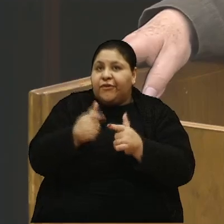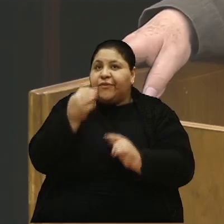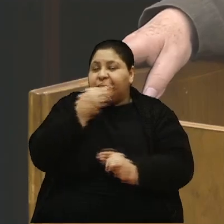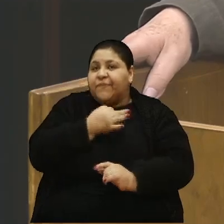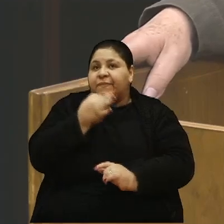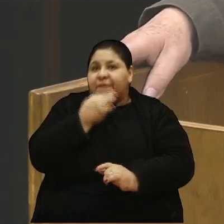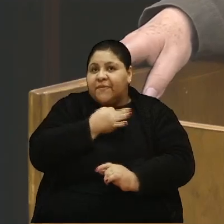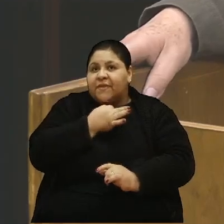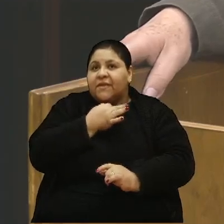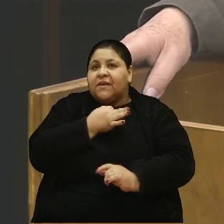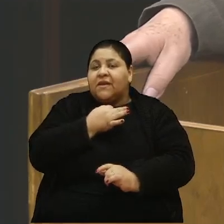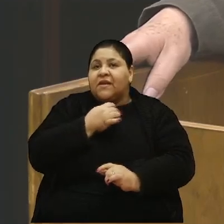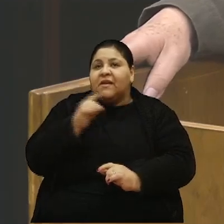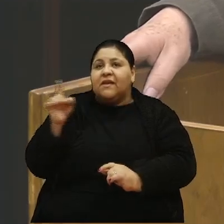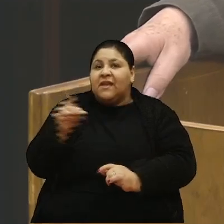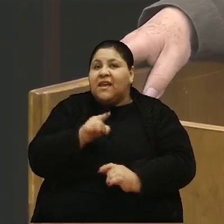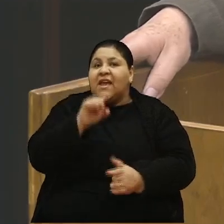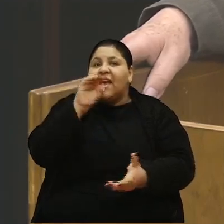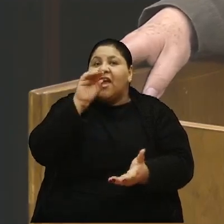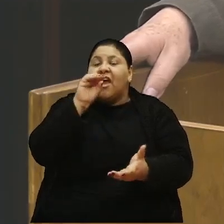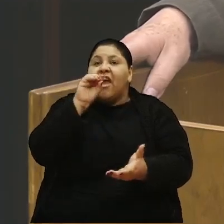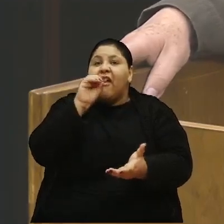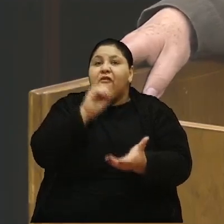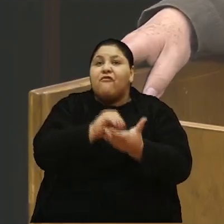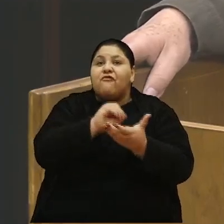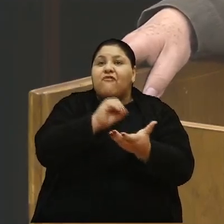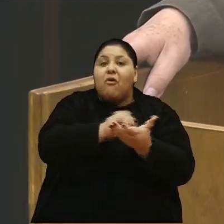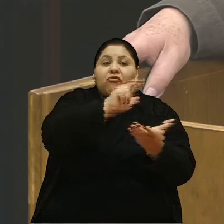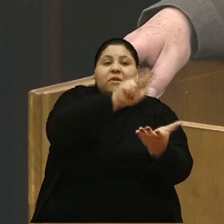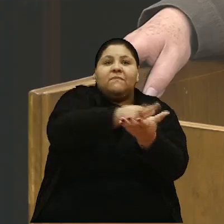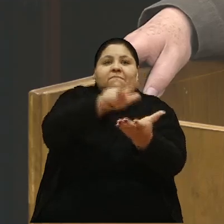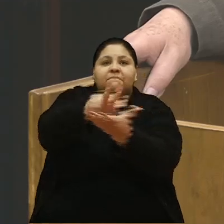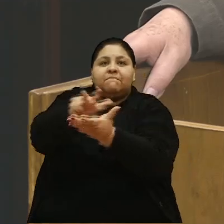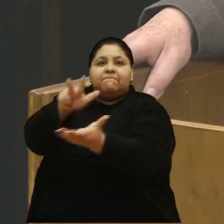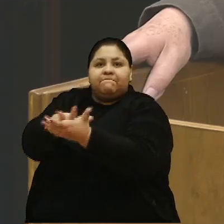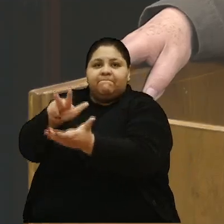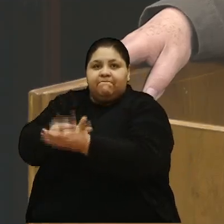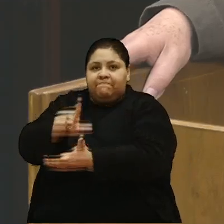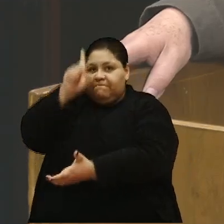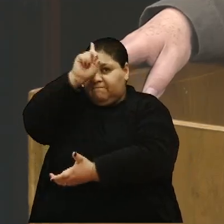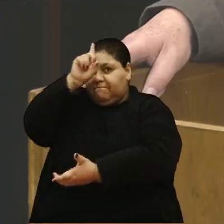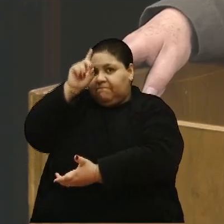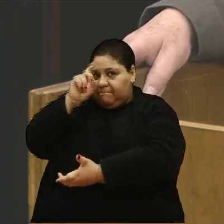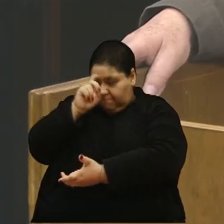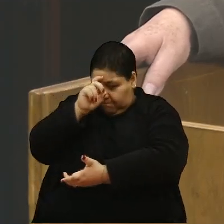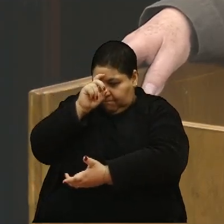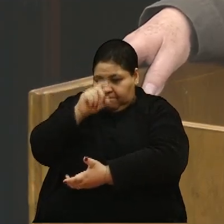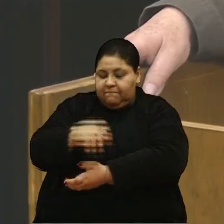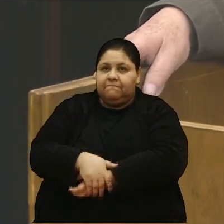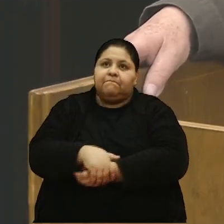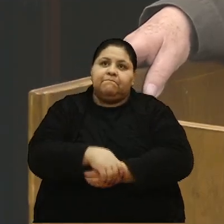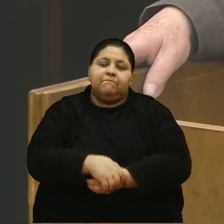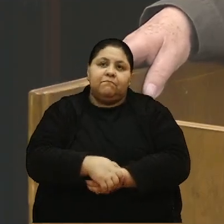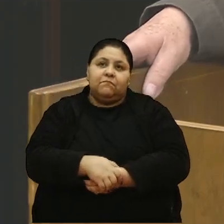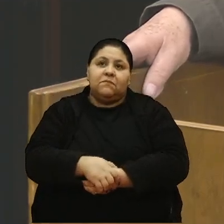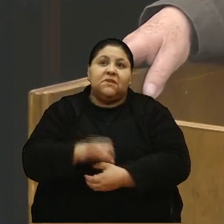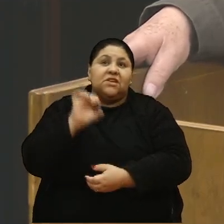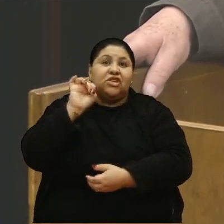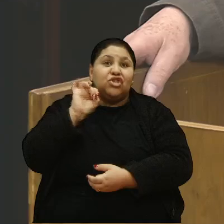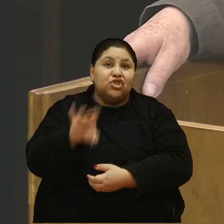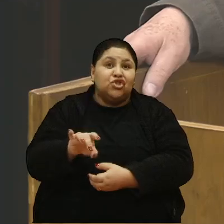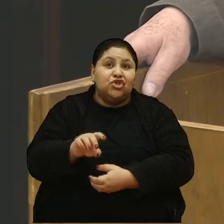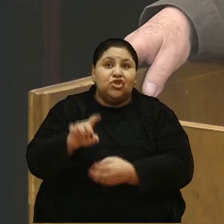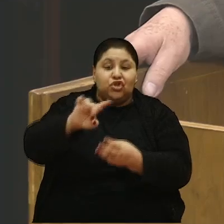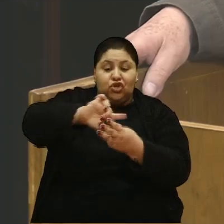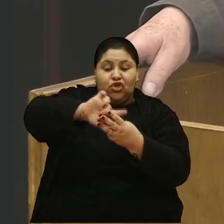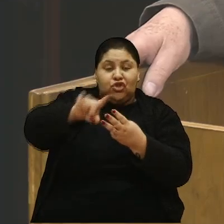do Sul chama-se falta de leitos hospitalares. Falta de leitos hospitalares. Só naquelas